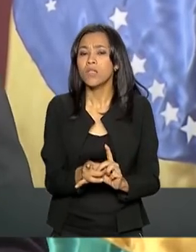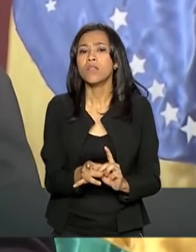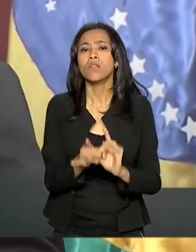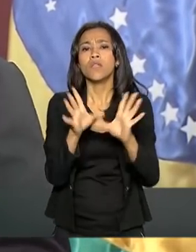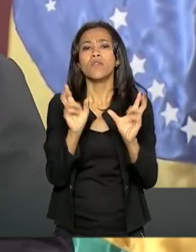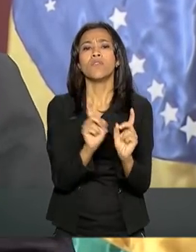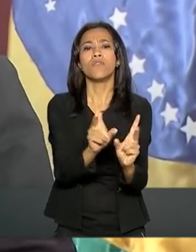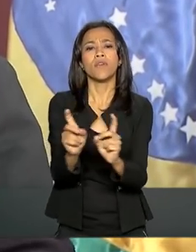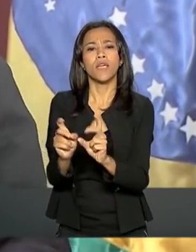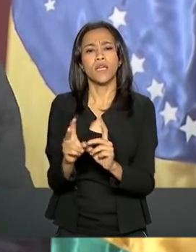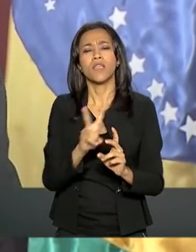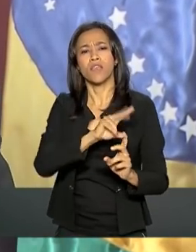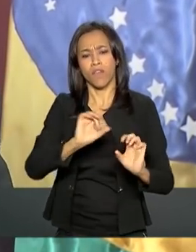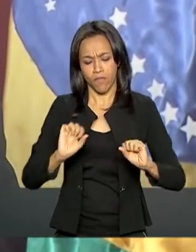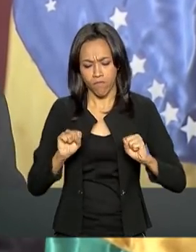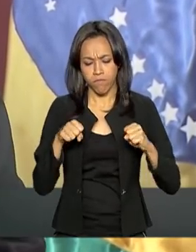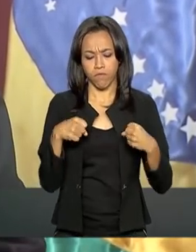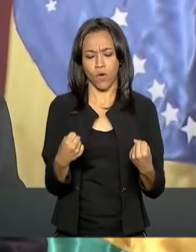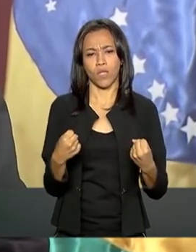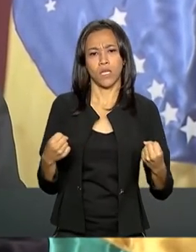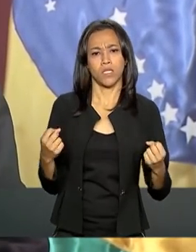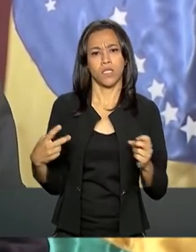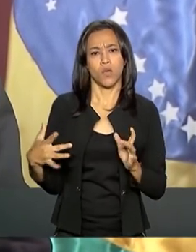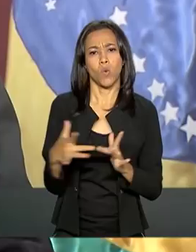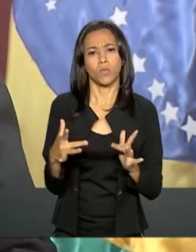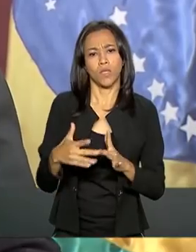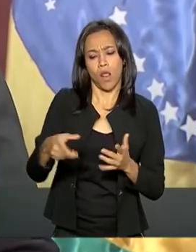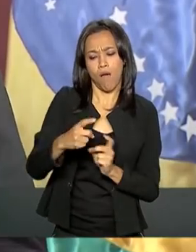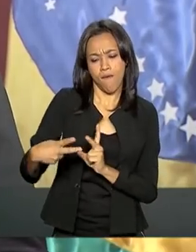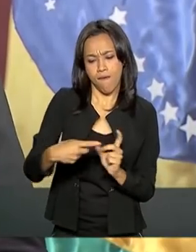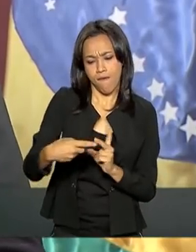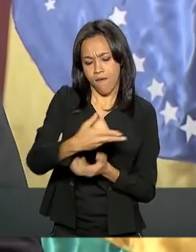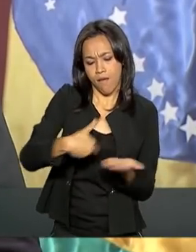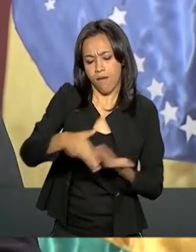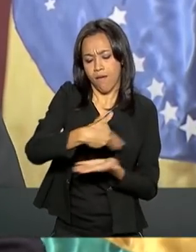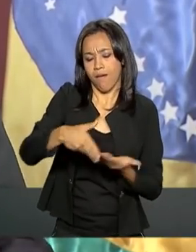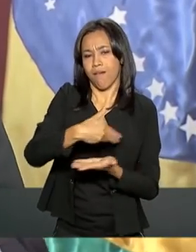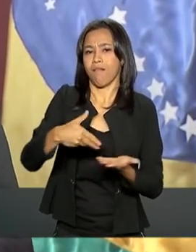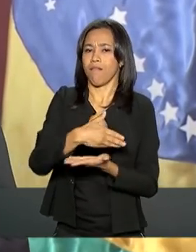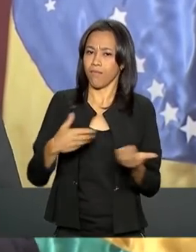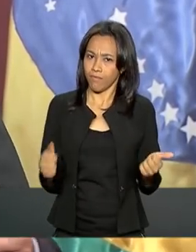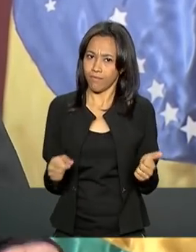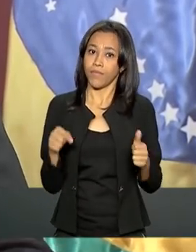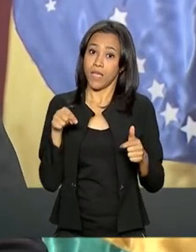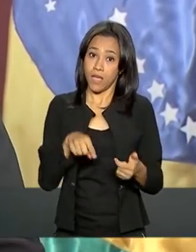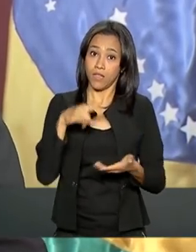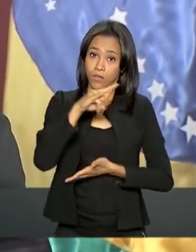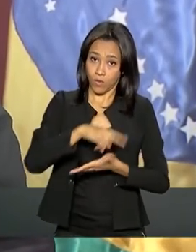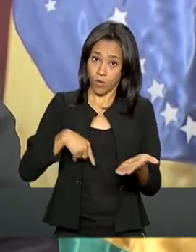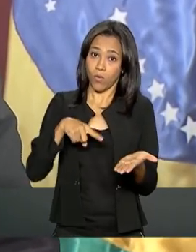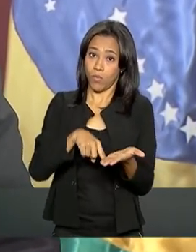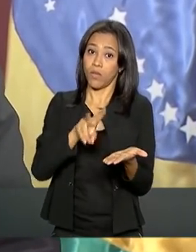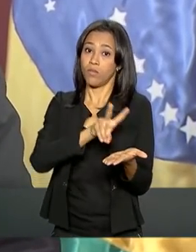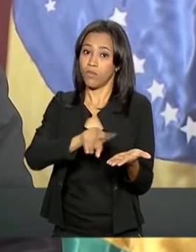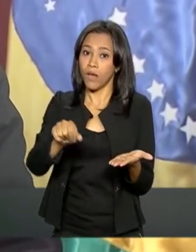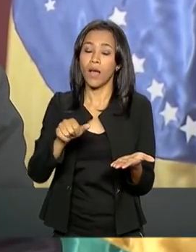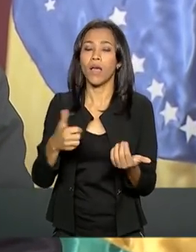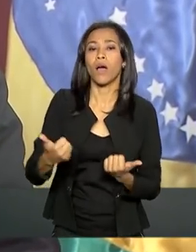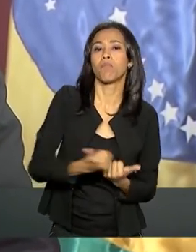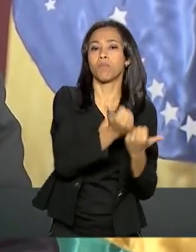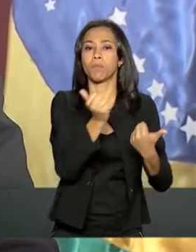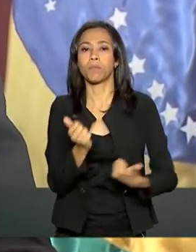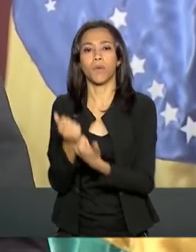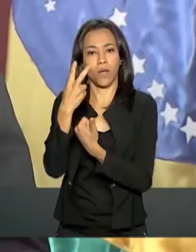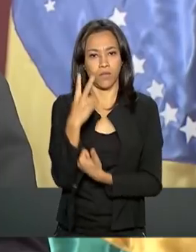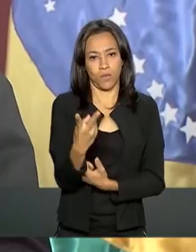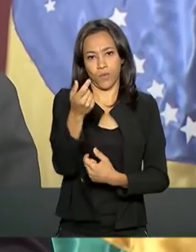fortalecer as relações entre o Chile e o Brasil, possa então ver a luz do sol. Este acordo vai favorecer ambas as